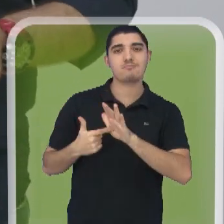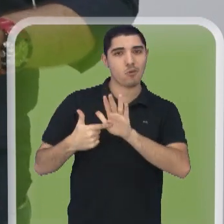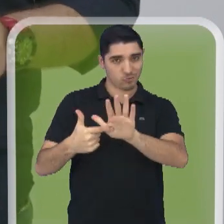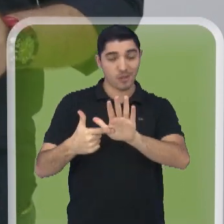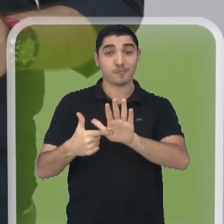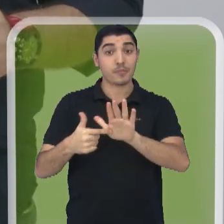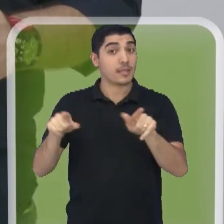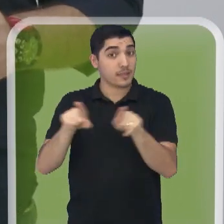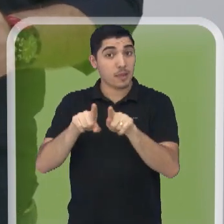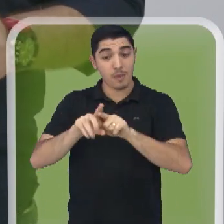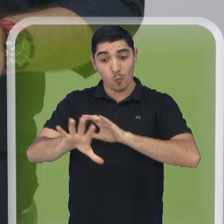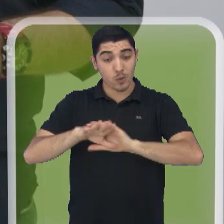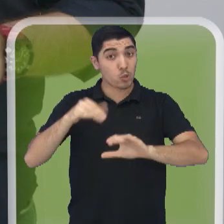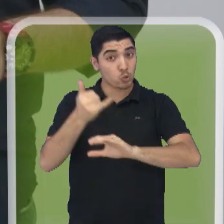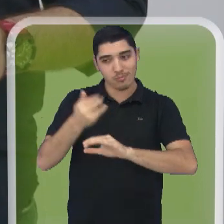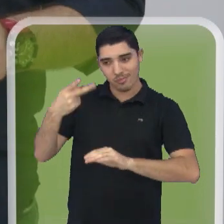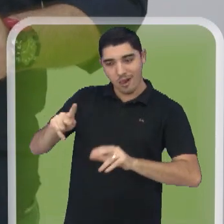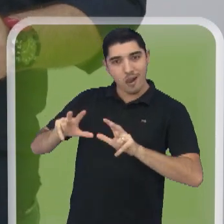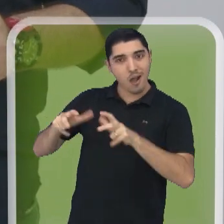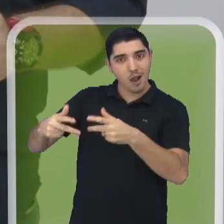camarasjc.sp.gov.br e também no